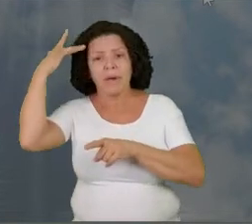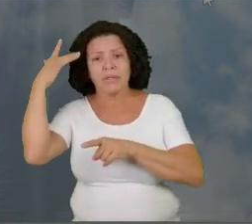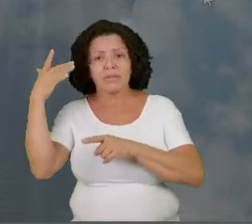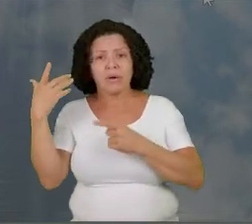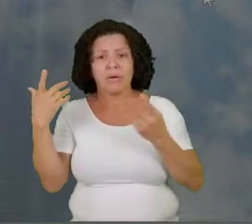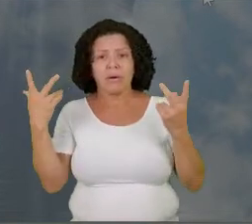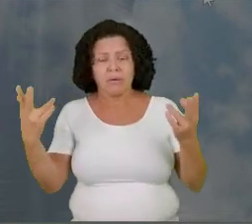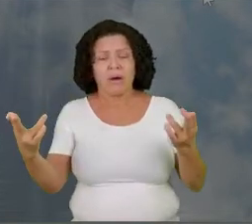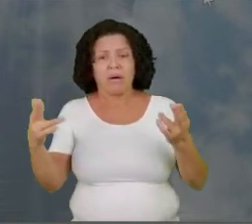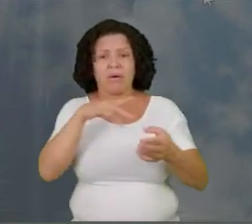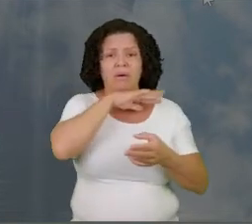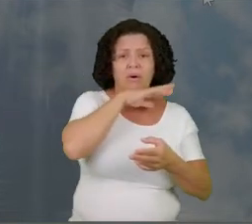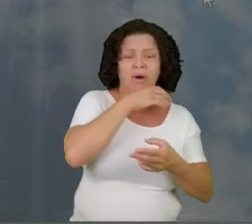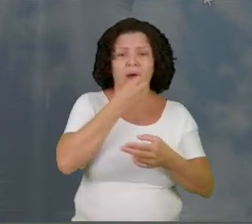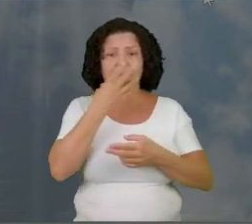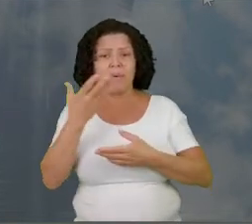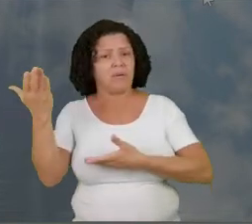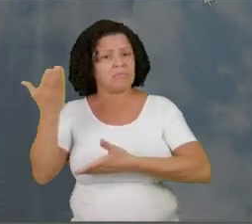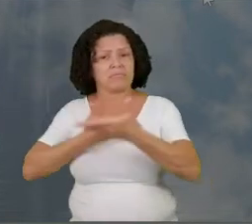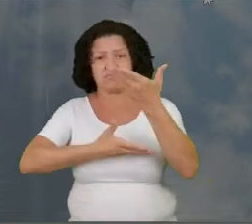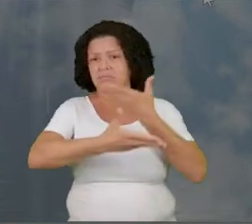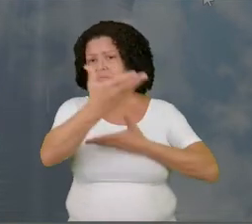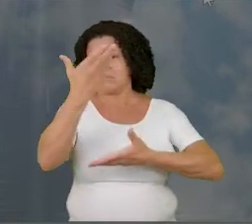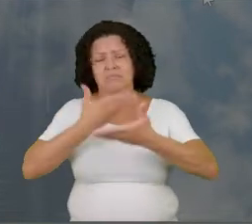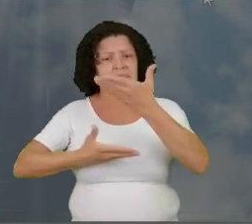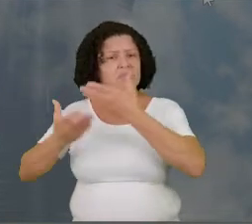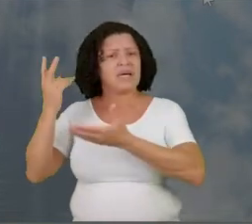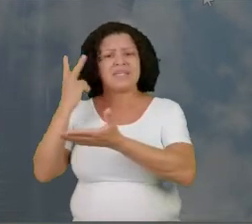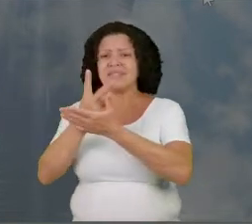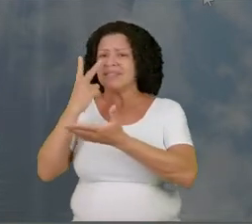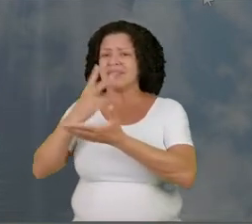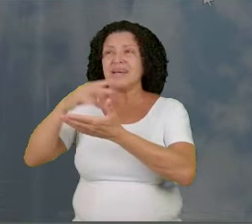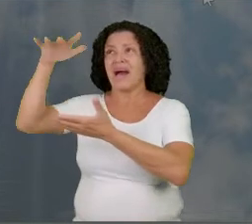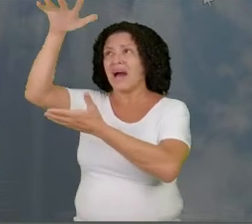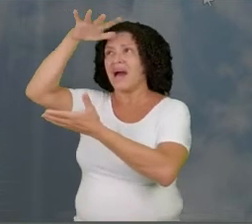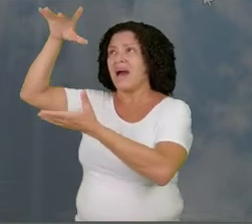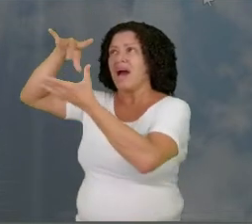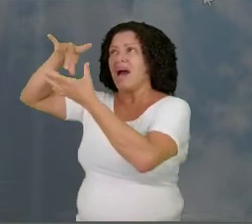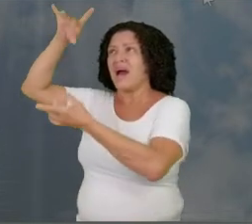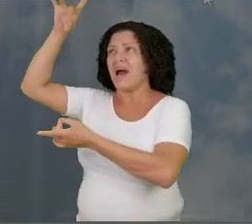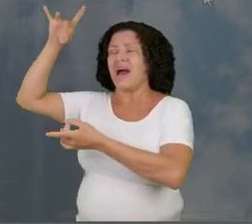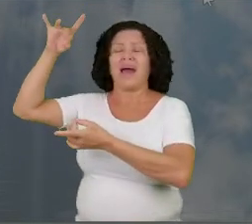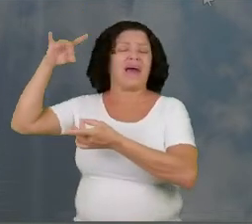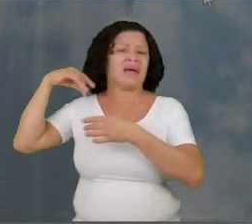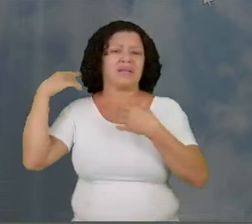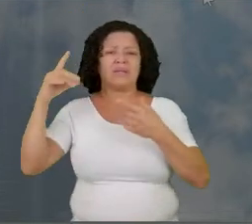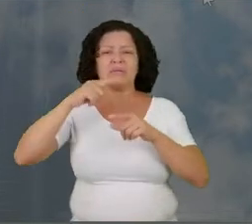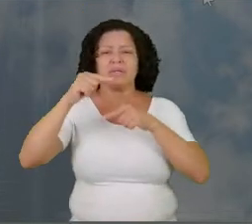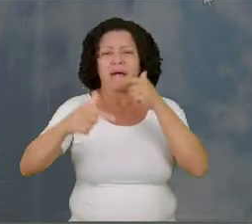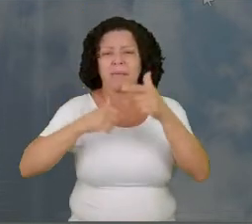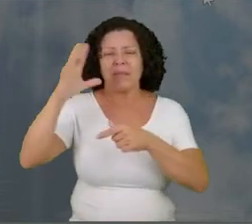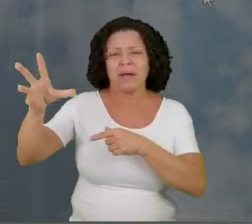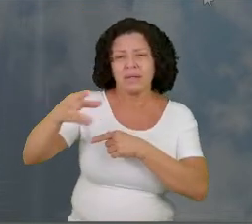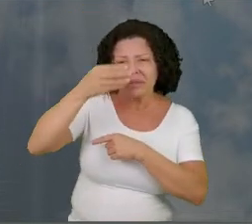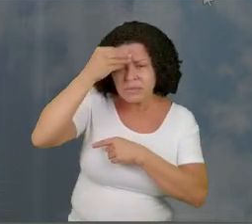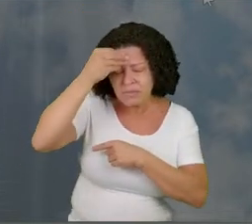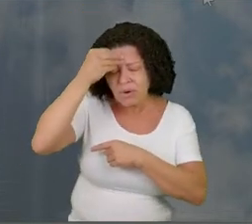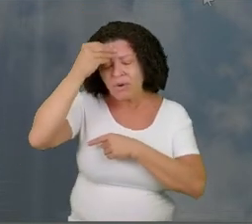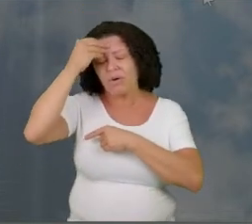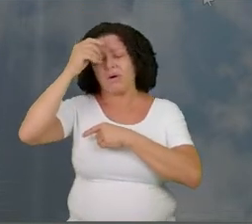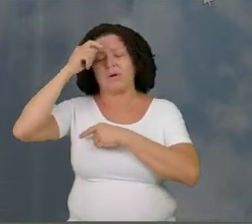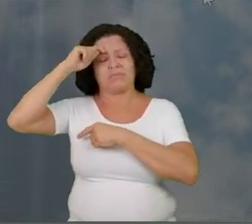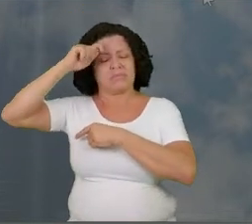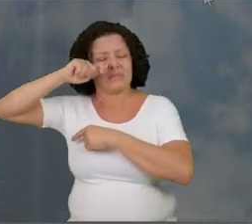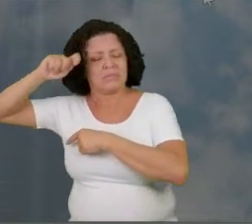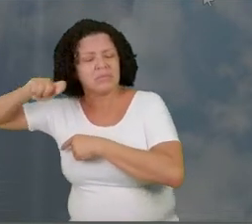todo tipo, né? Temos uma interação permanente com o mundo espiritual, nós espíritas, seja no trabalho mediúnico, seja